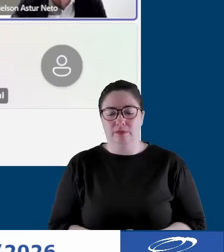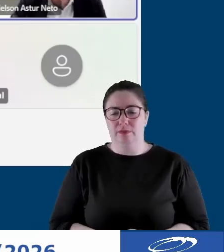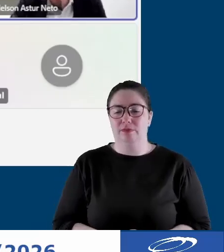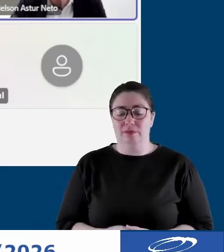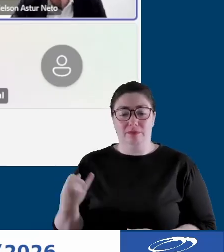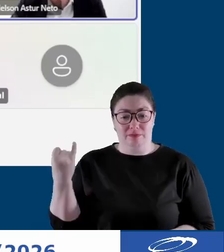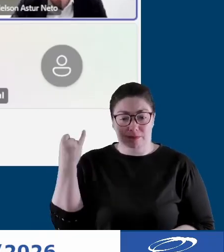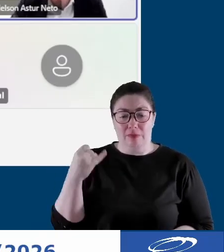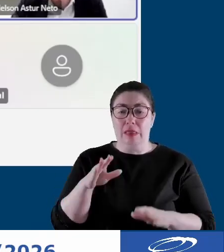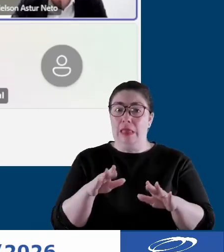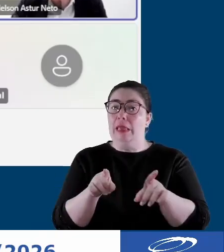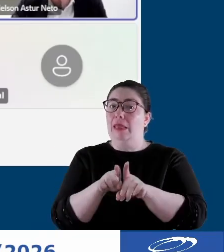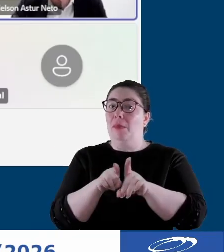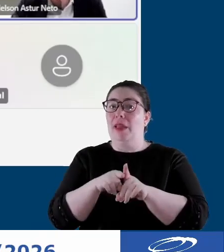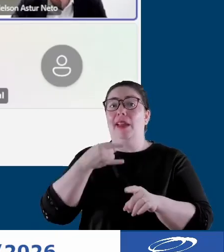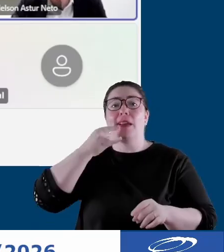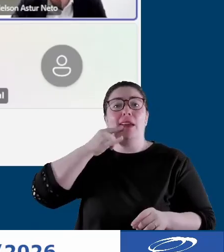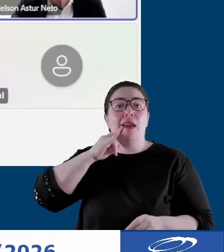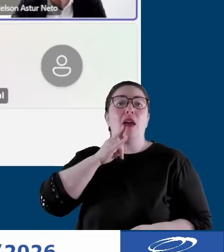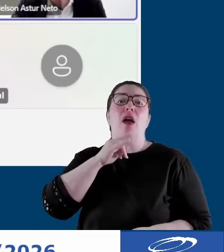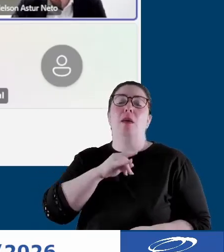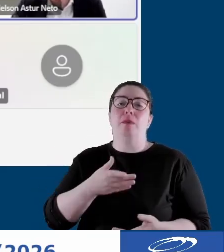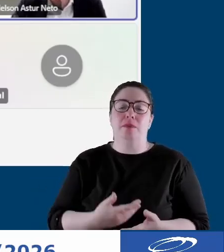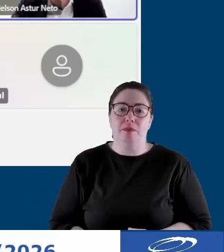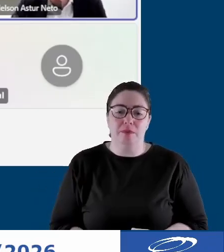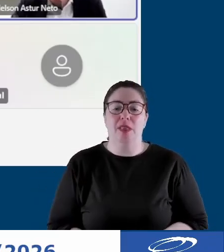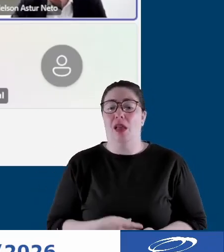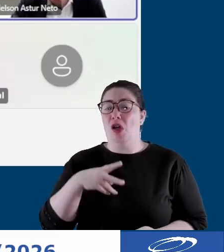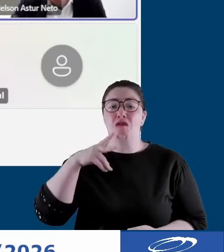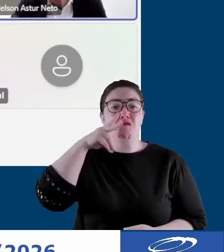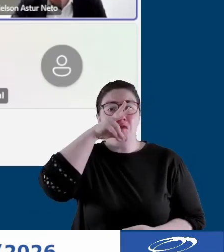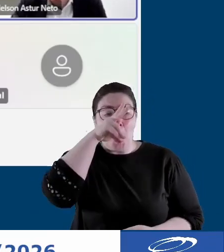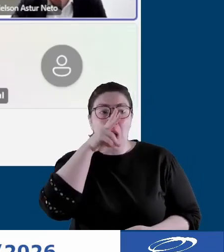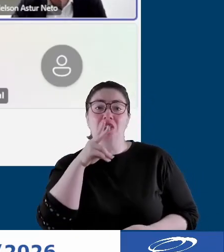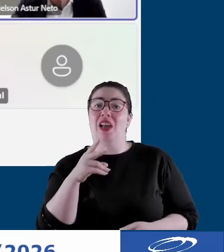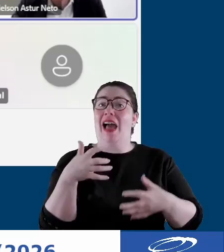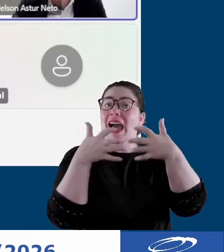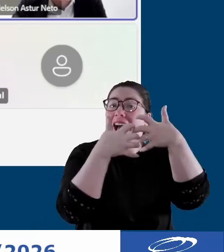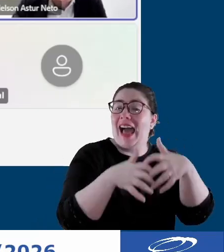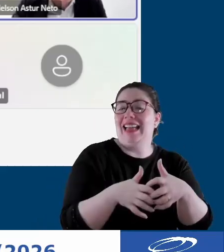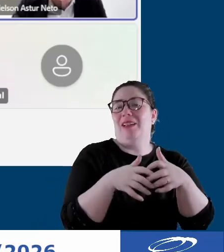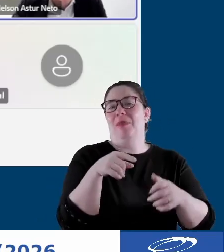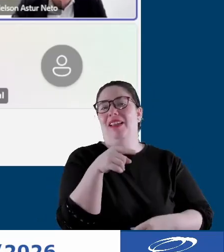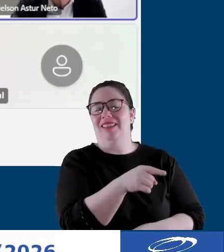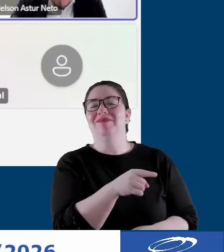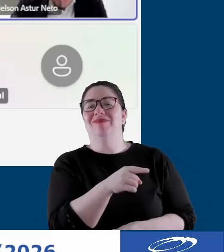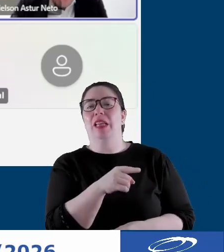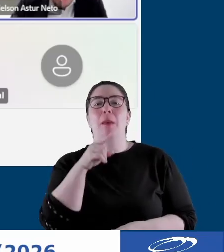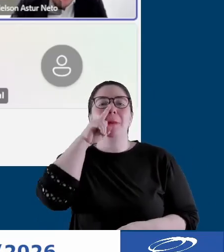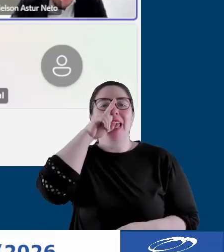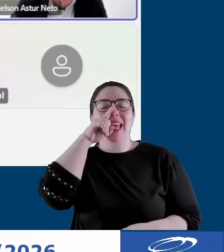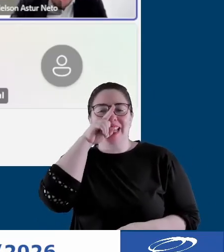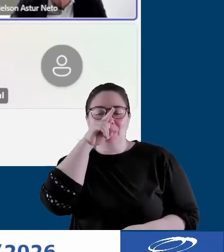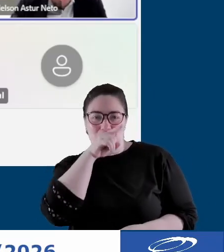consumo de álcool, tem uma evidência forte na literatura como um fator de aumento de risco cirúrgico. Também,